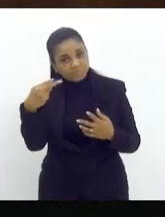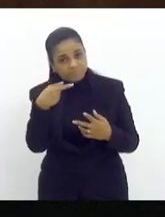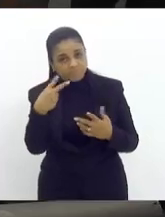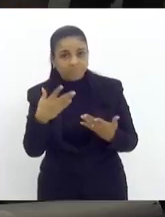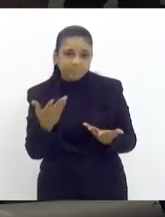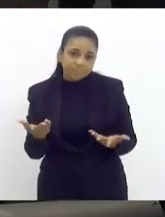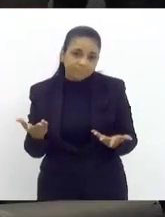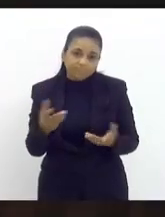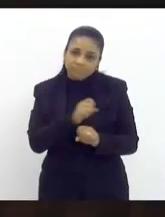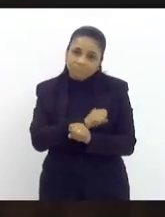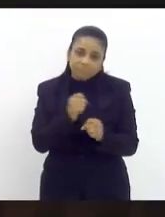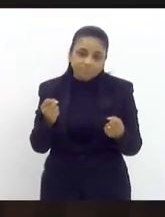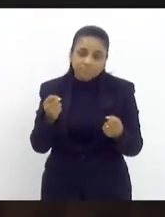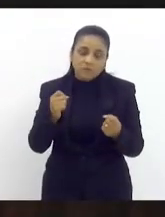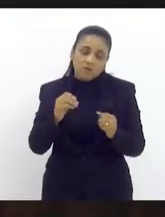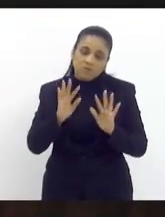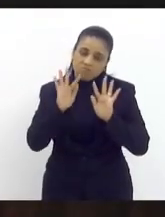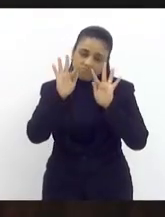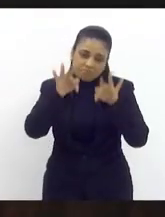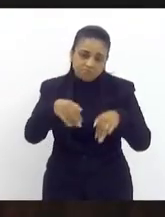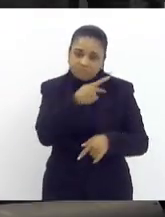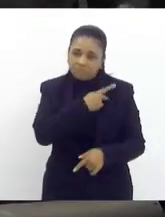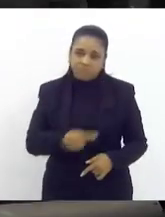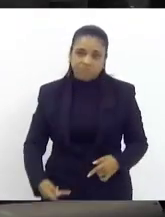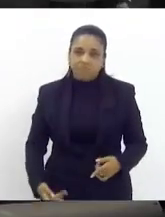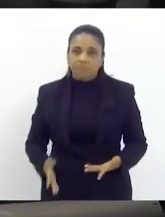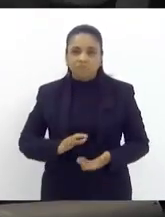garantida. Enquanto presidente, eu encerro a sessão.